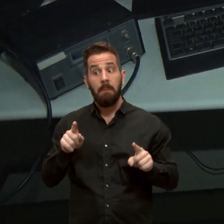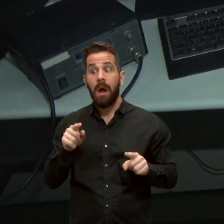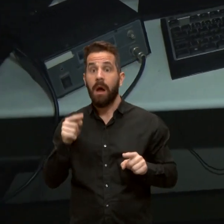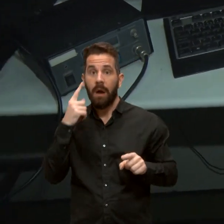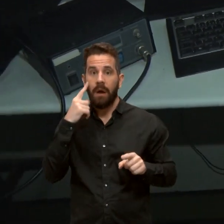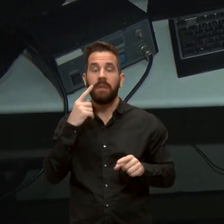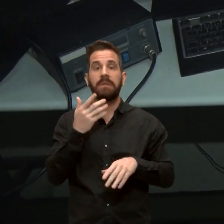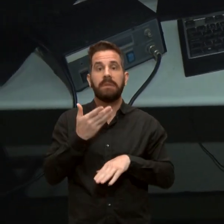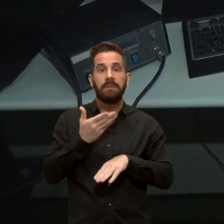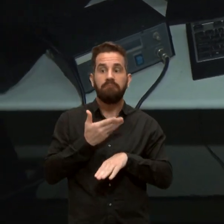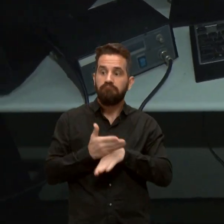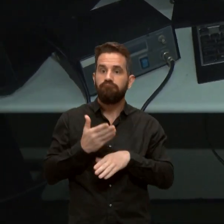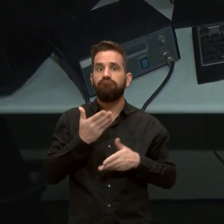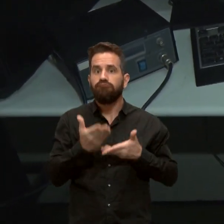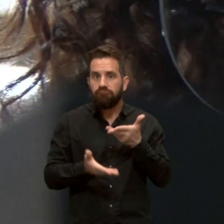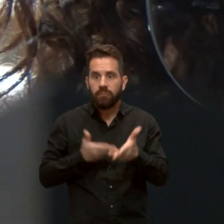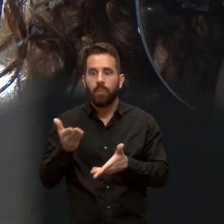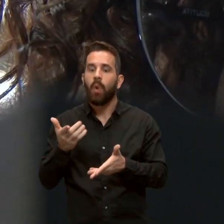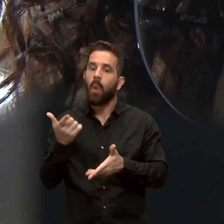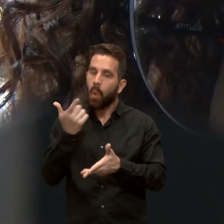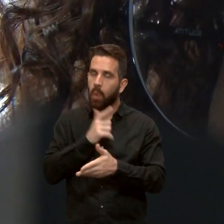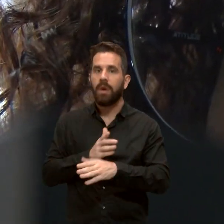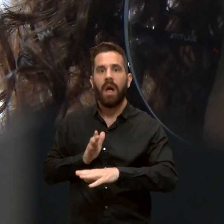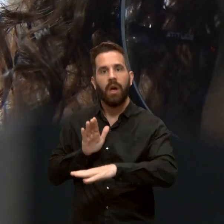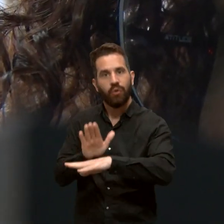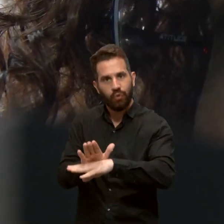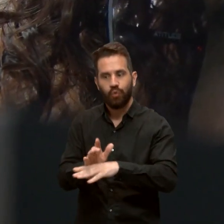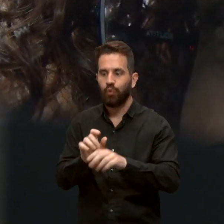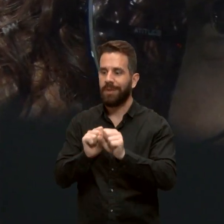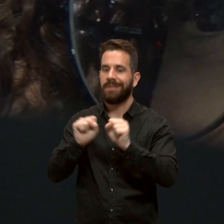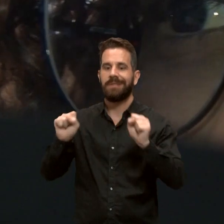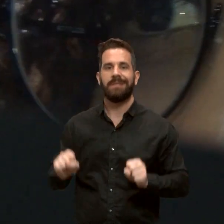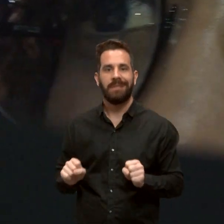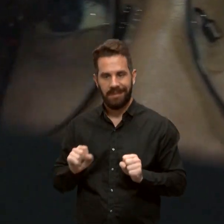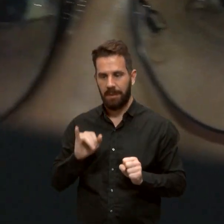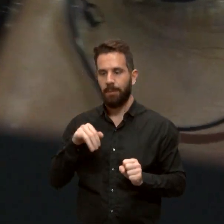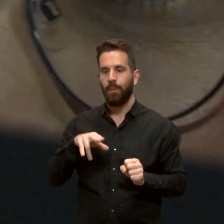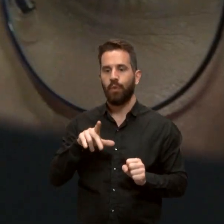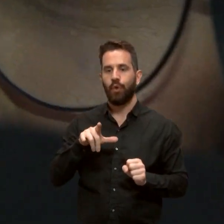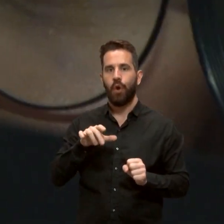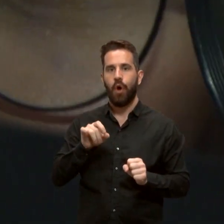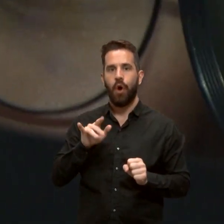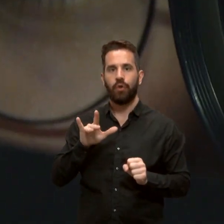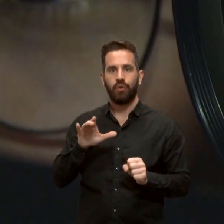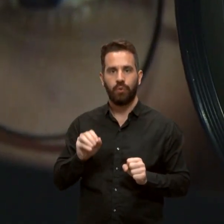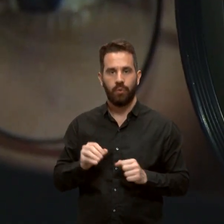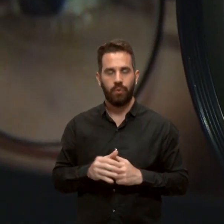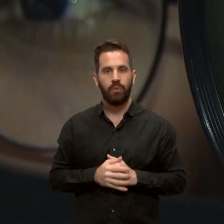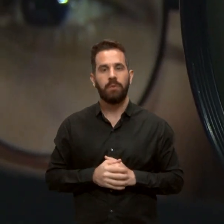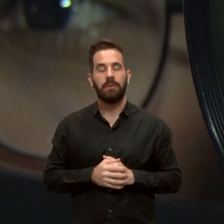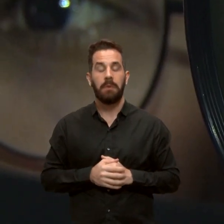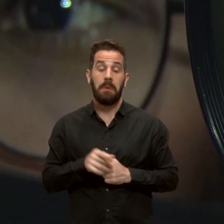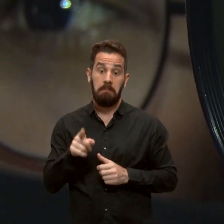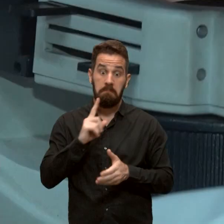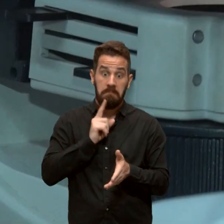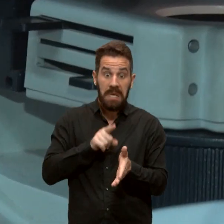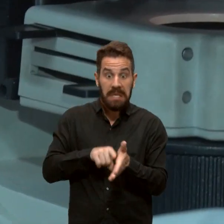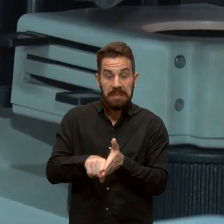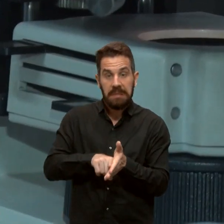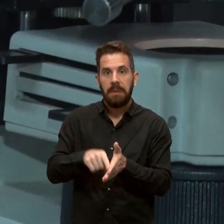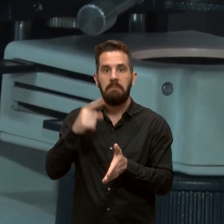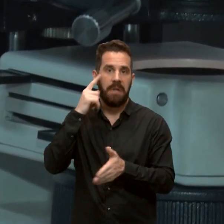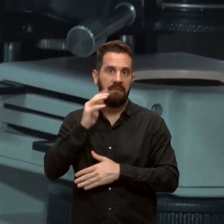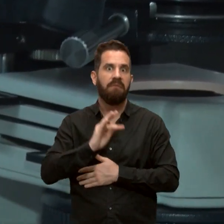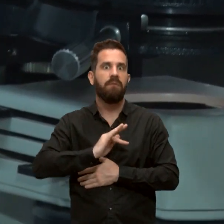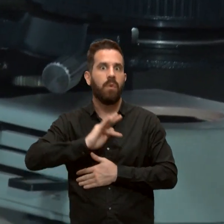um resgate da resposta imunológica. A pesquisa não para por aqui. A ideia é que, no futuro, a mesma técnica possa